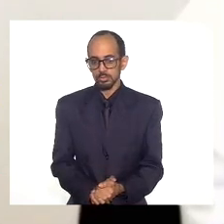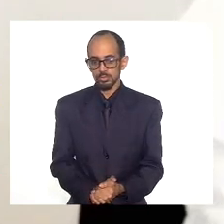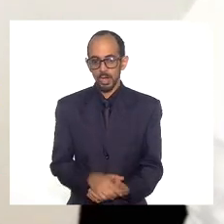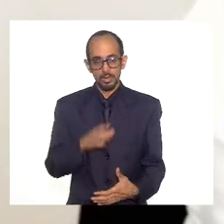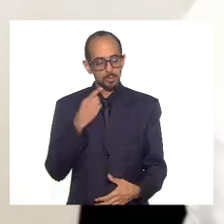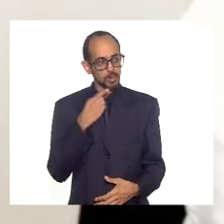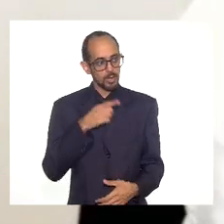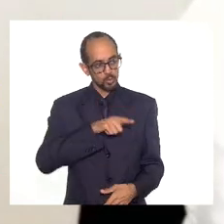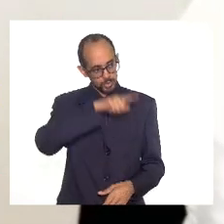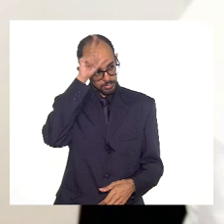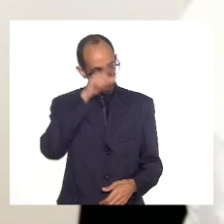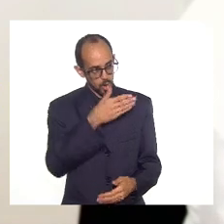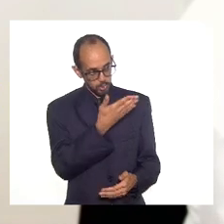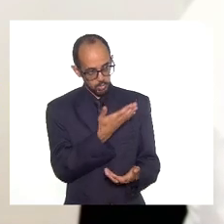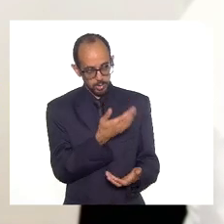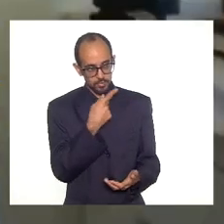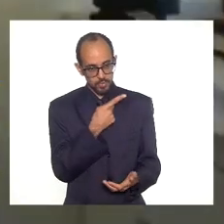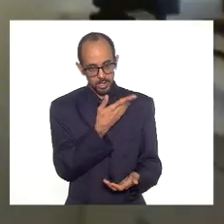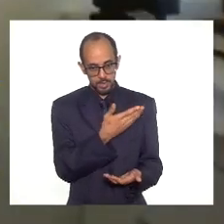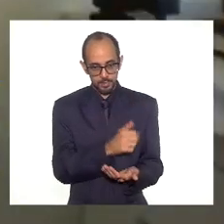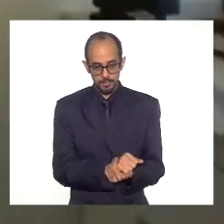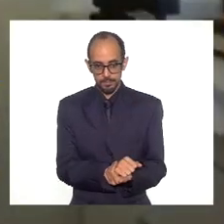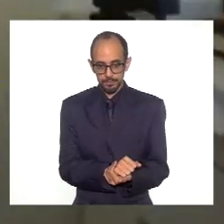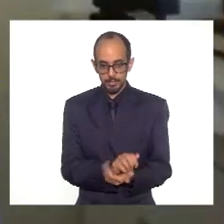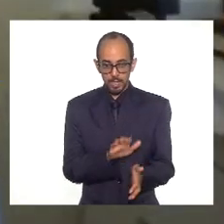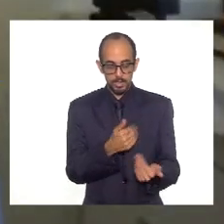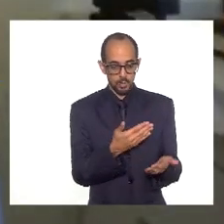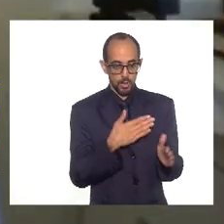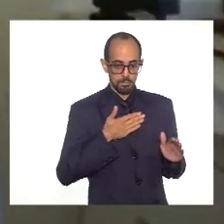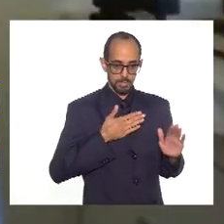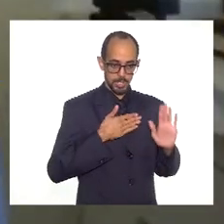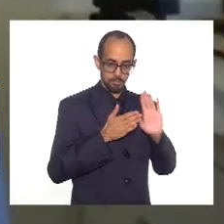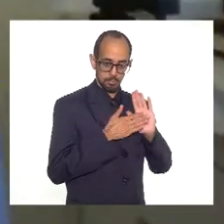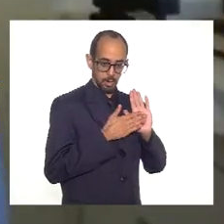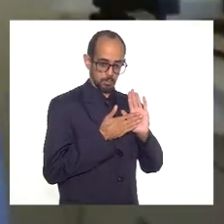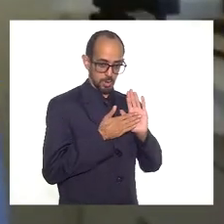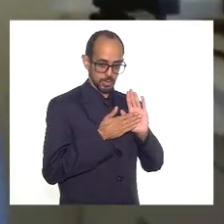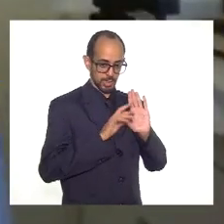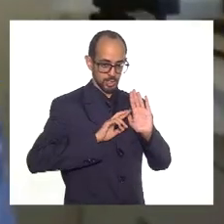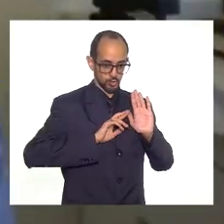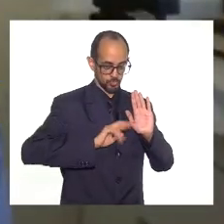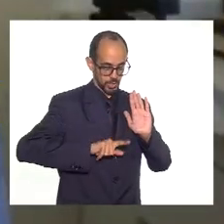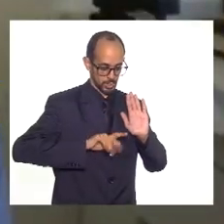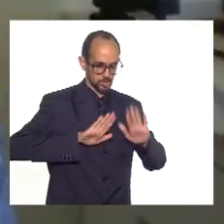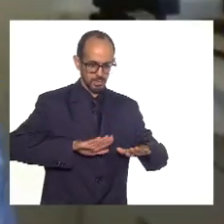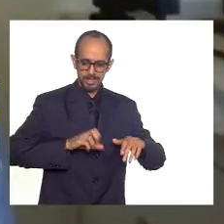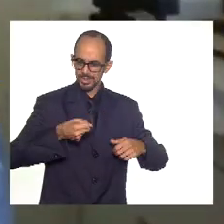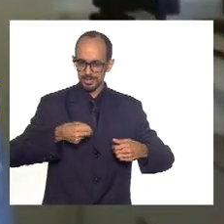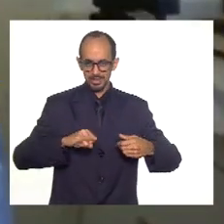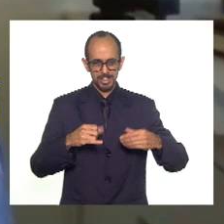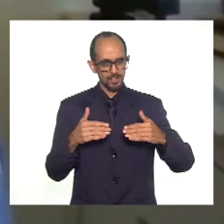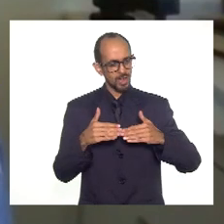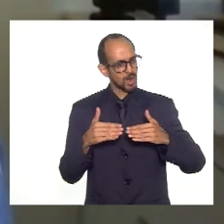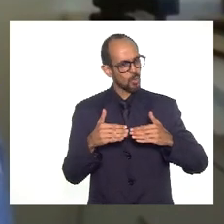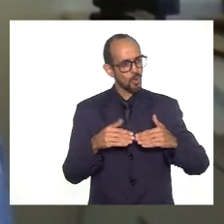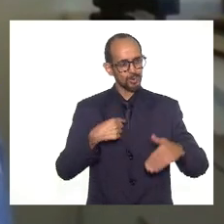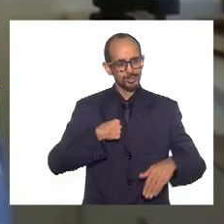Deputado Luiz Paulo. Senhor presidente, a minha proposta era diversa dessa. Já que houve acordo, eu me